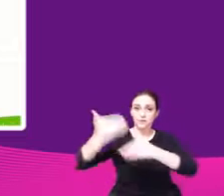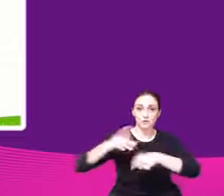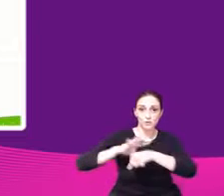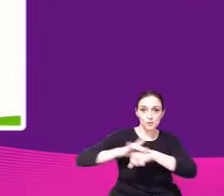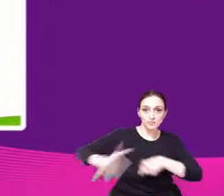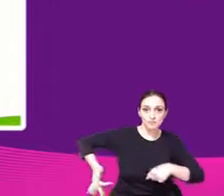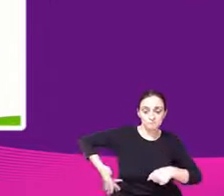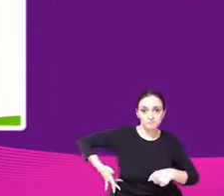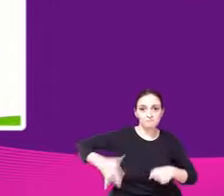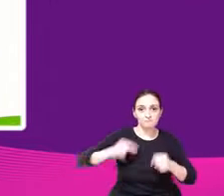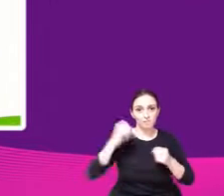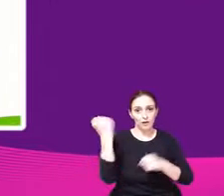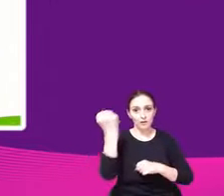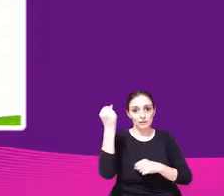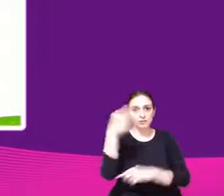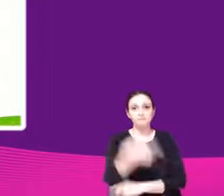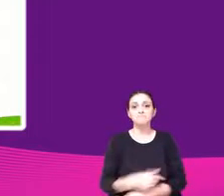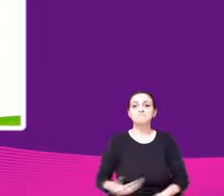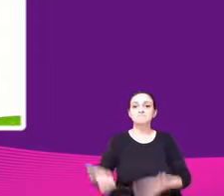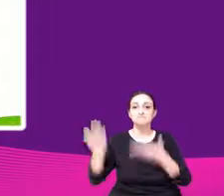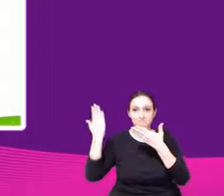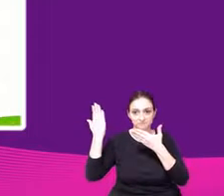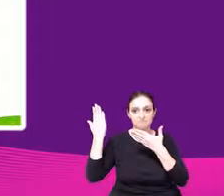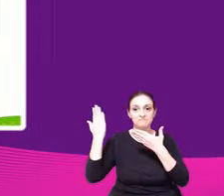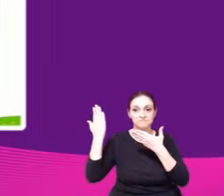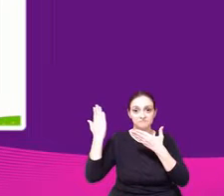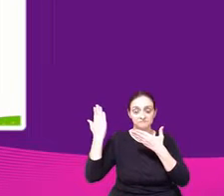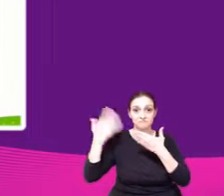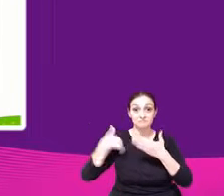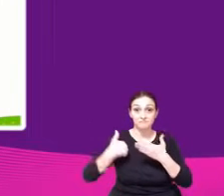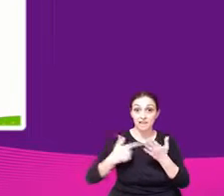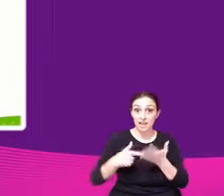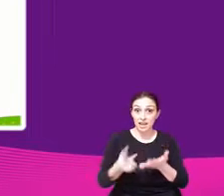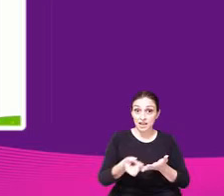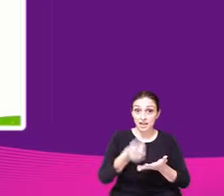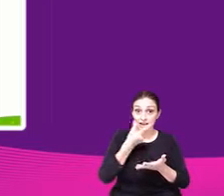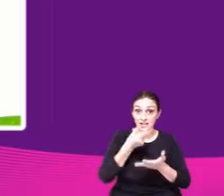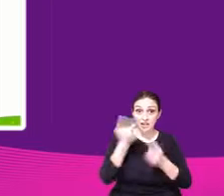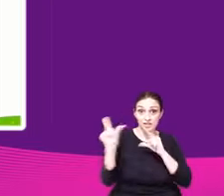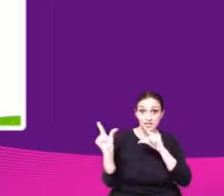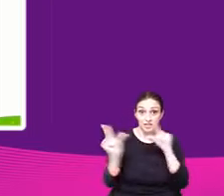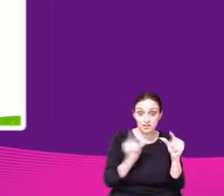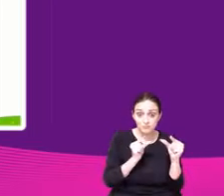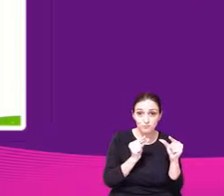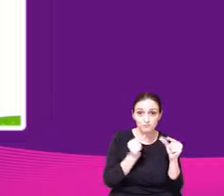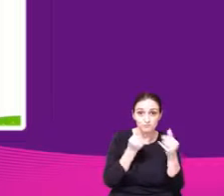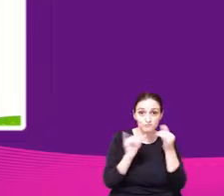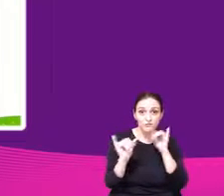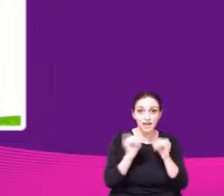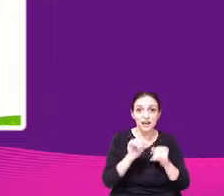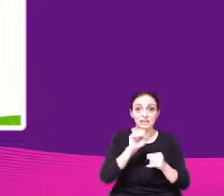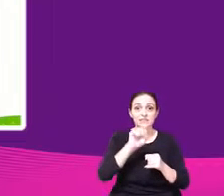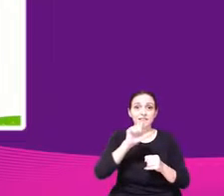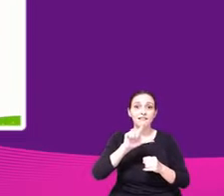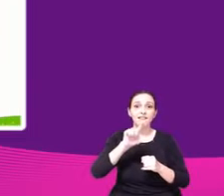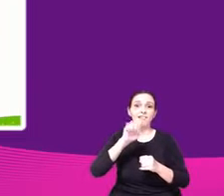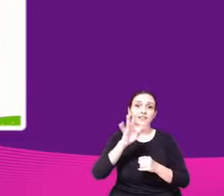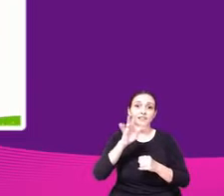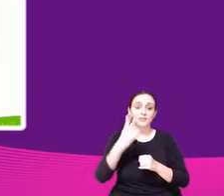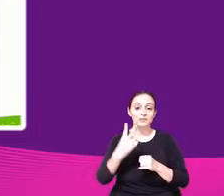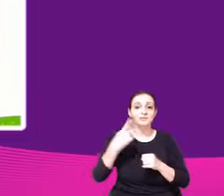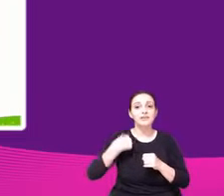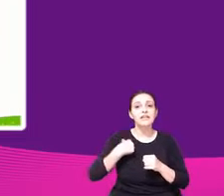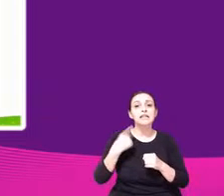os trials, por exemplo, que levaram os inibidores de SGLT2 para essa indicação clínica, e você vê aqui, né, os